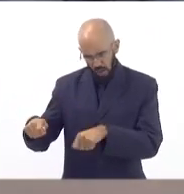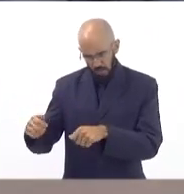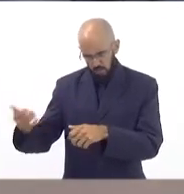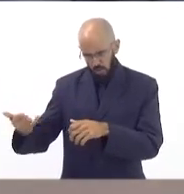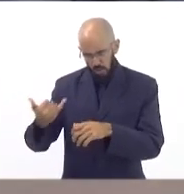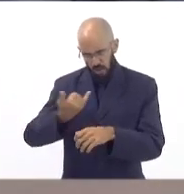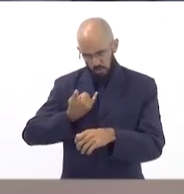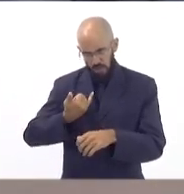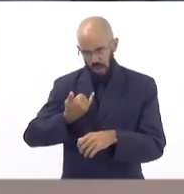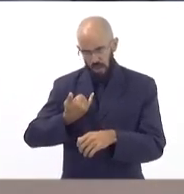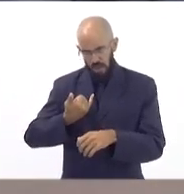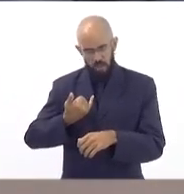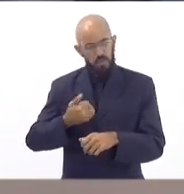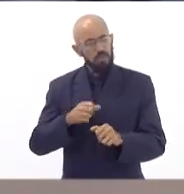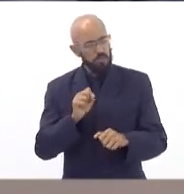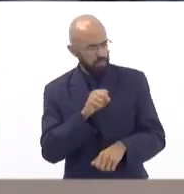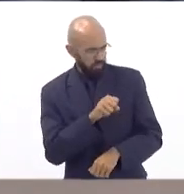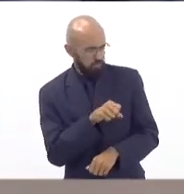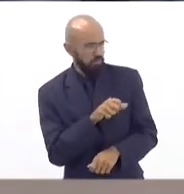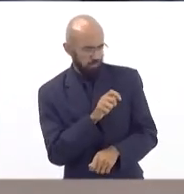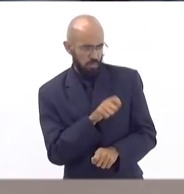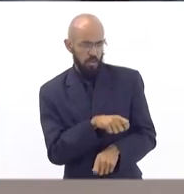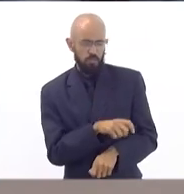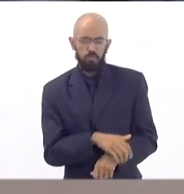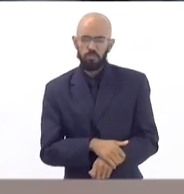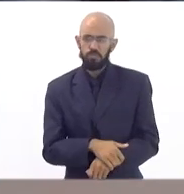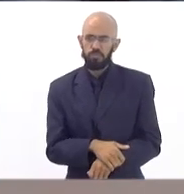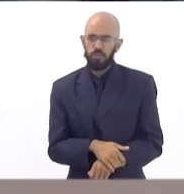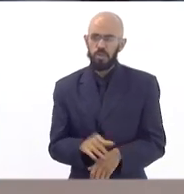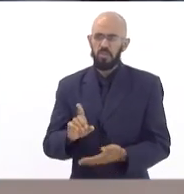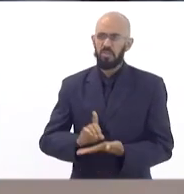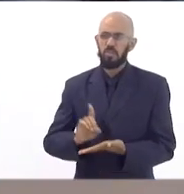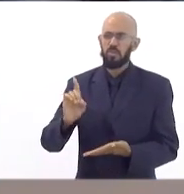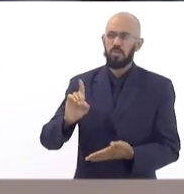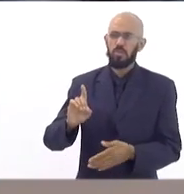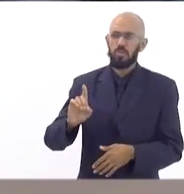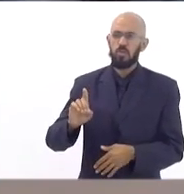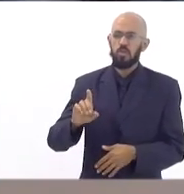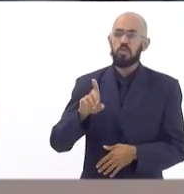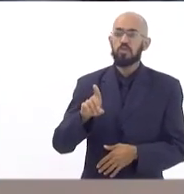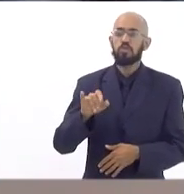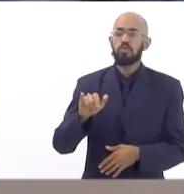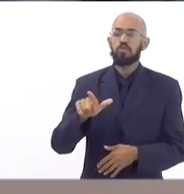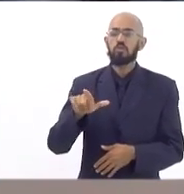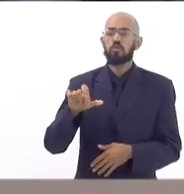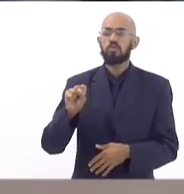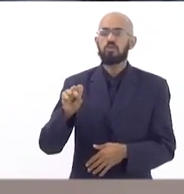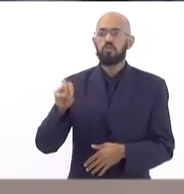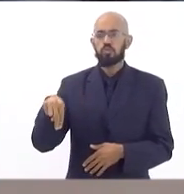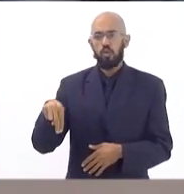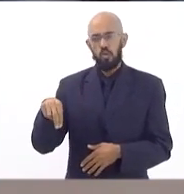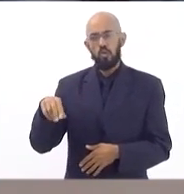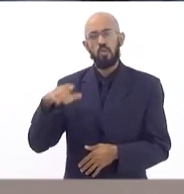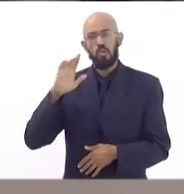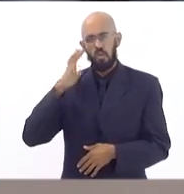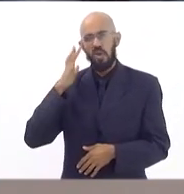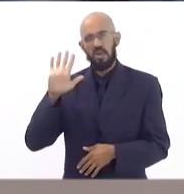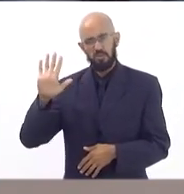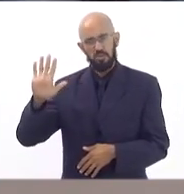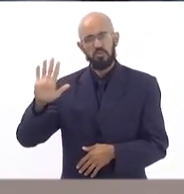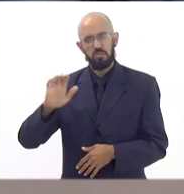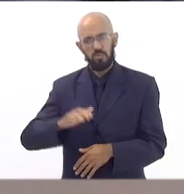favor nome é navegador que a gente palavra oráculo Doutor Gilson Araújo Só não me engano